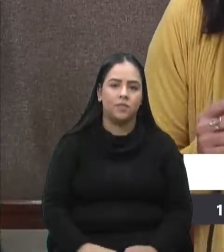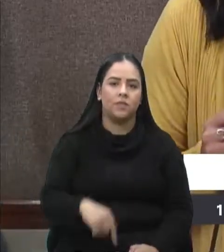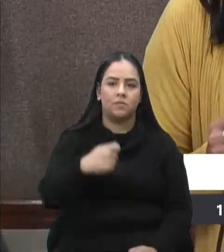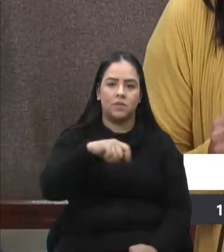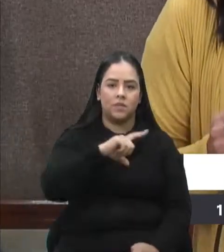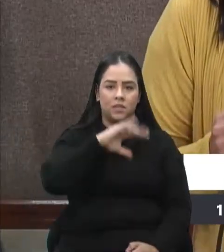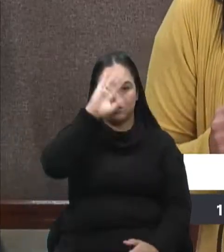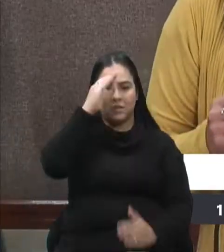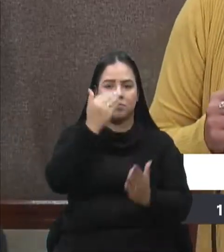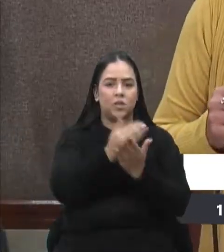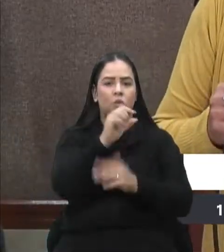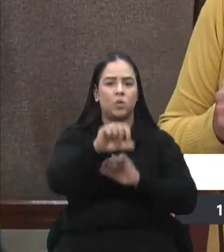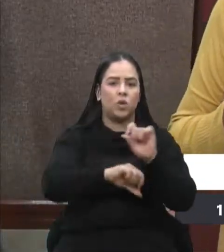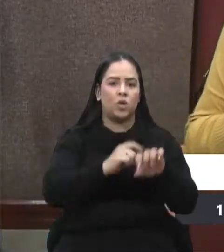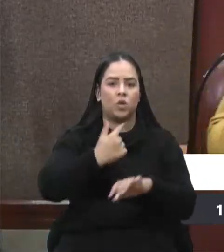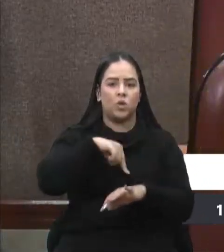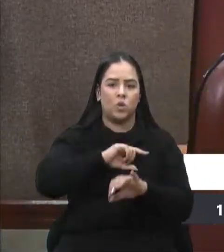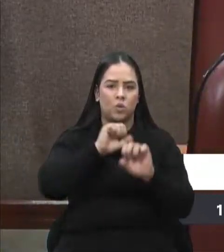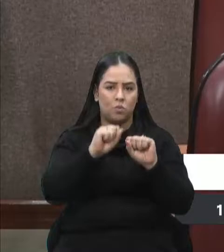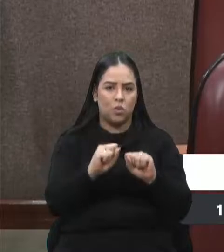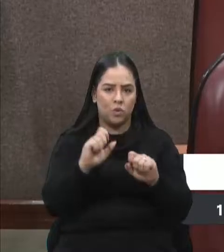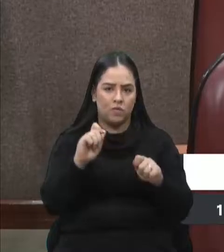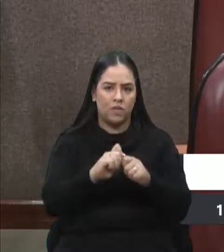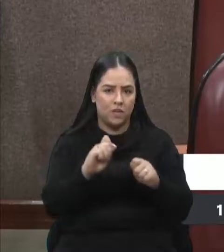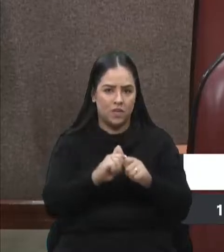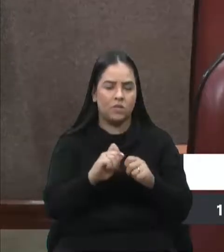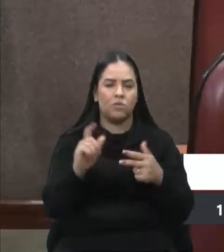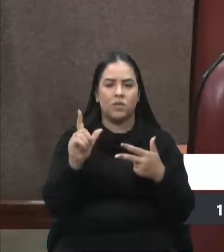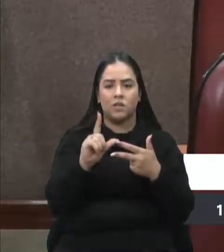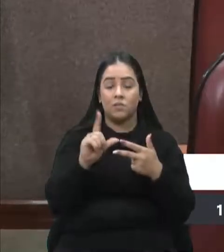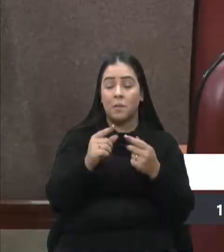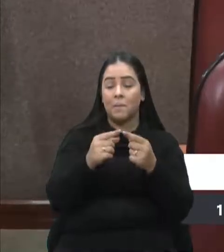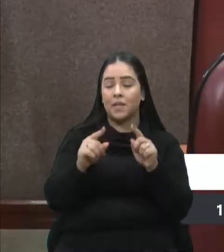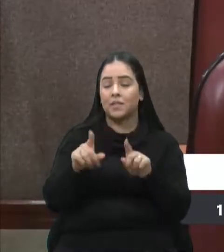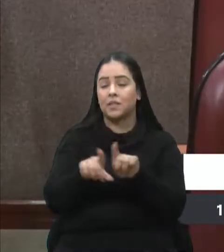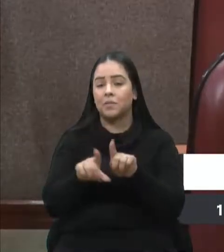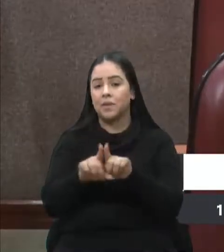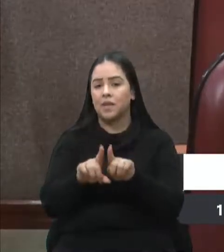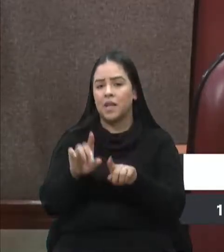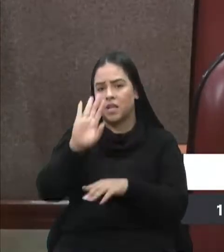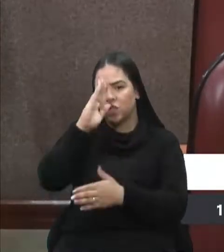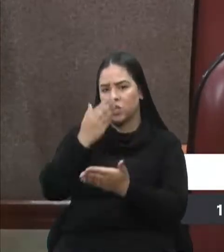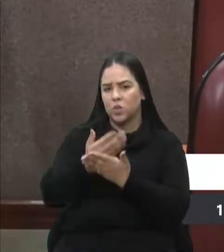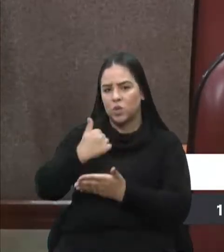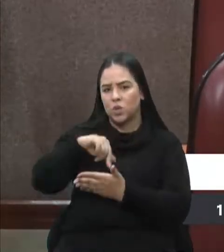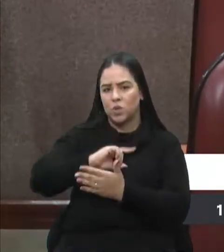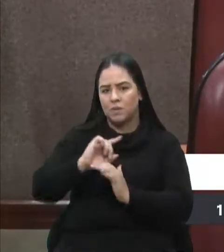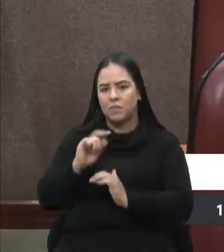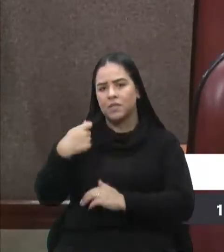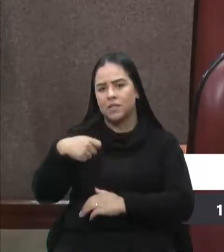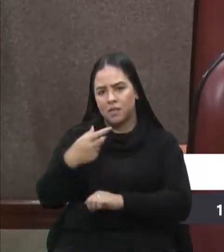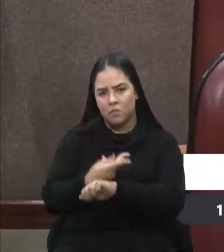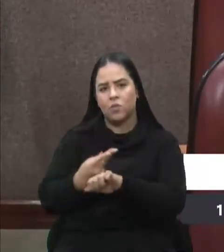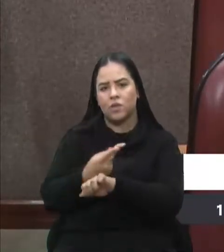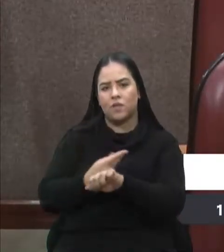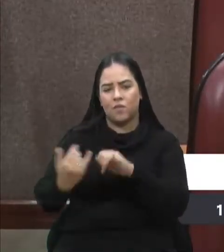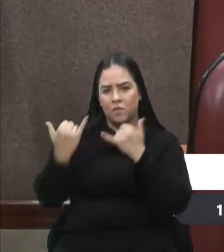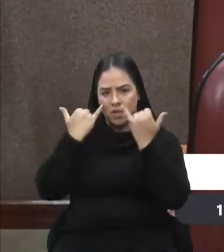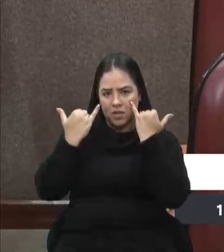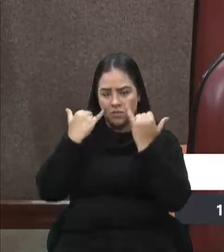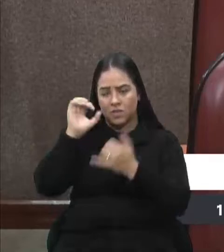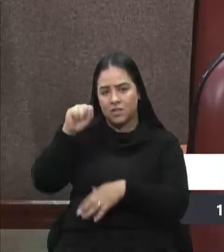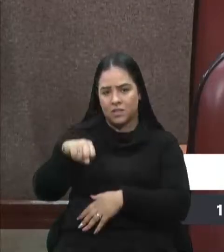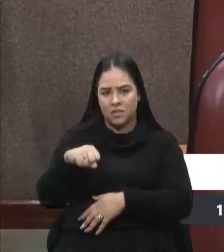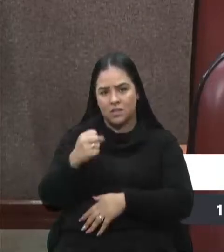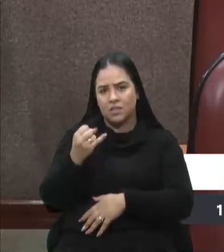respeitar, né, aquilo que a gente pode fazer como legislativo, mas também acho que é uma das funções do legislativo a gente ir atrás dessas informações onde elas estão,